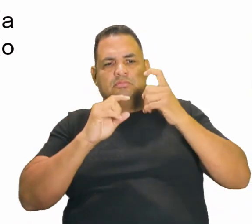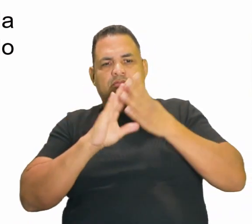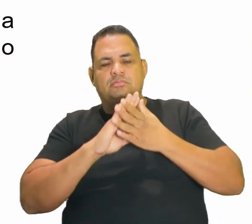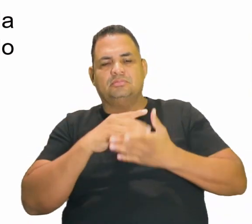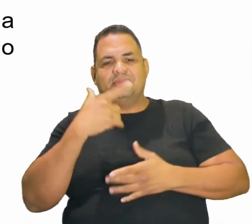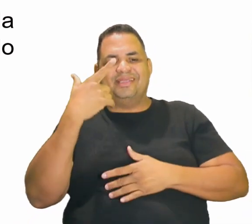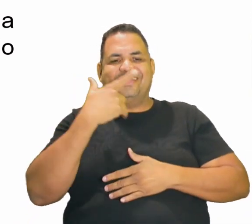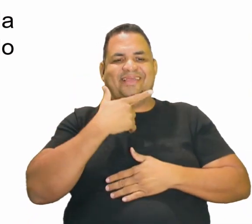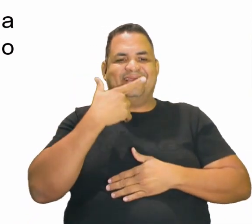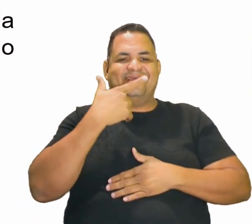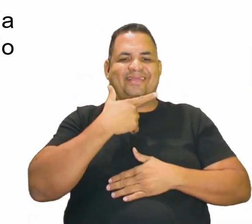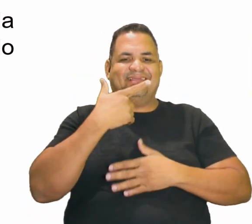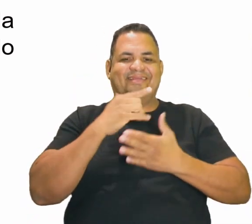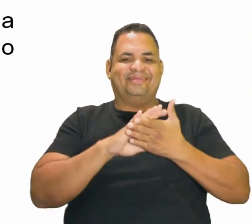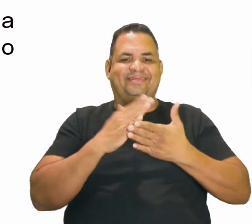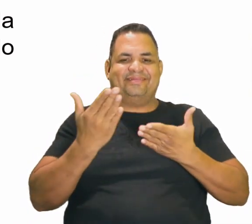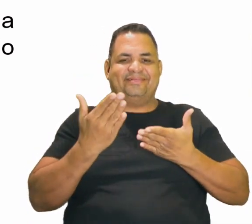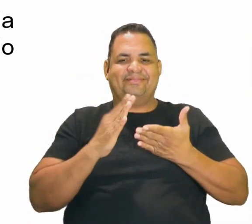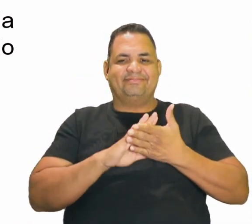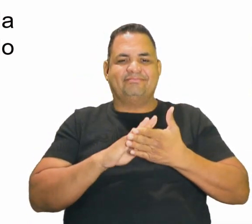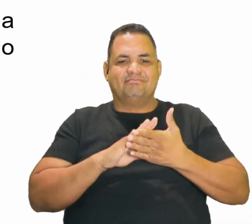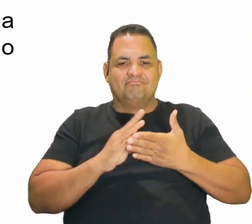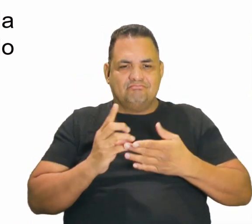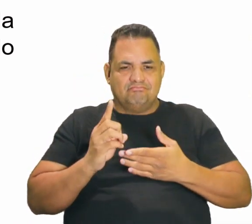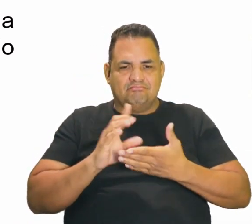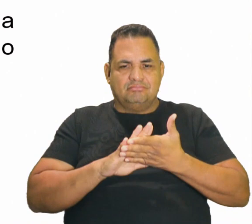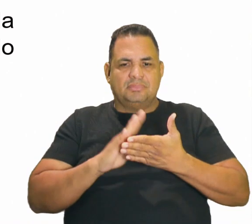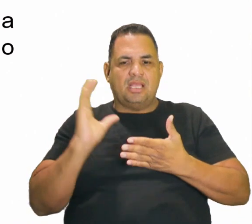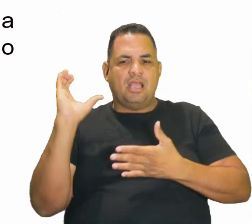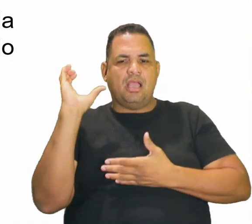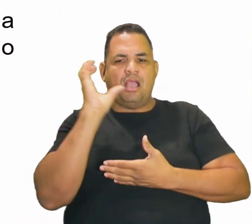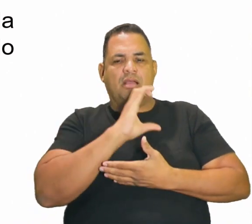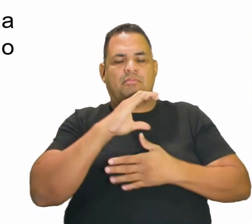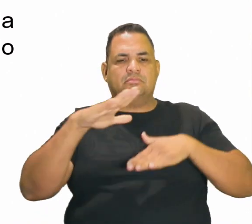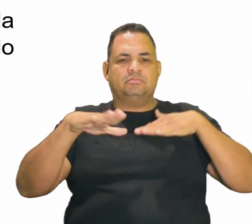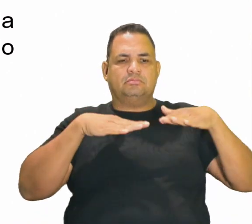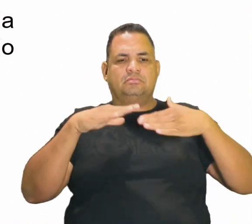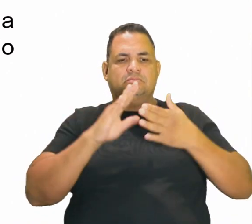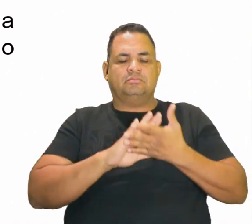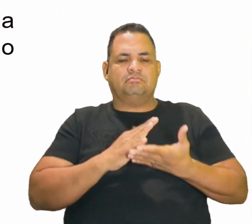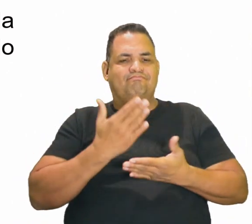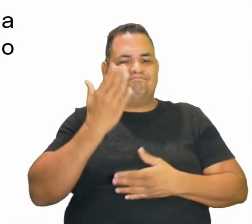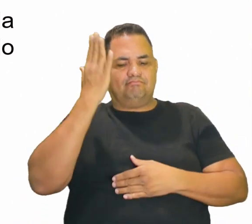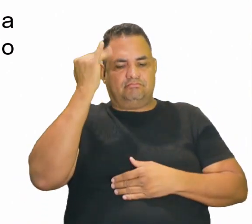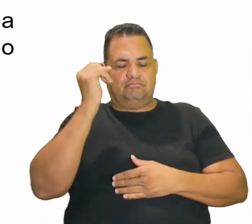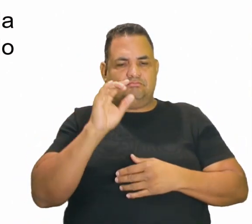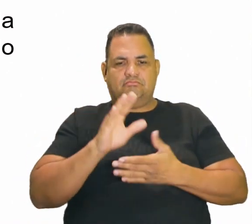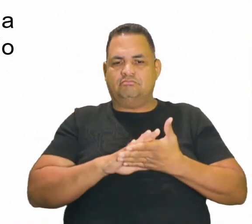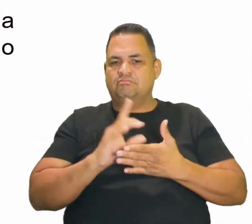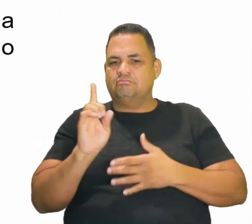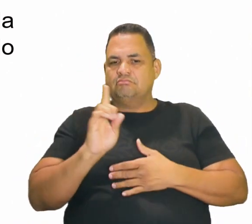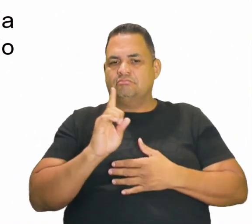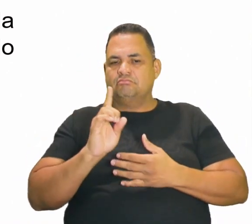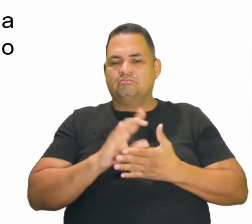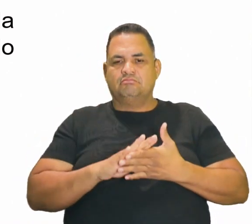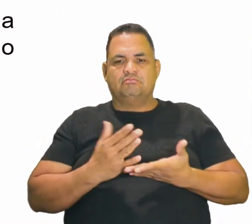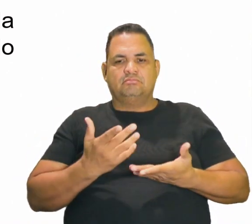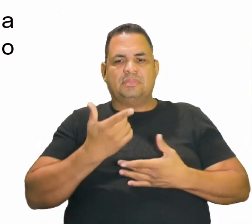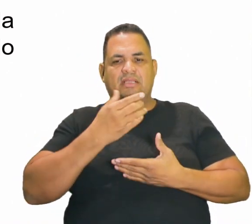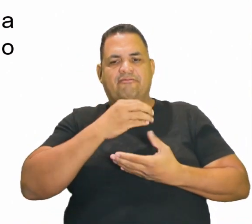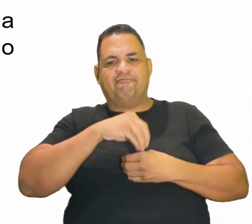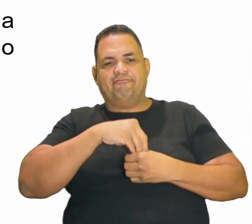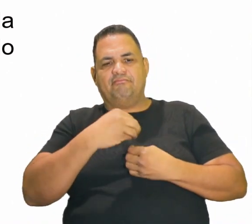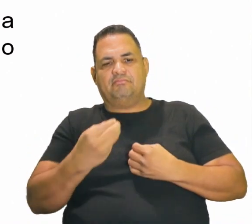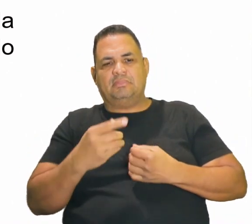uso de temas e acelerado movimentos também sabemos que não tem nada a ver com comédia